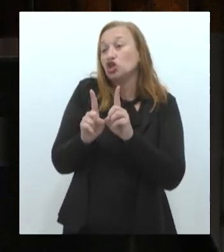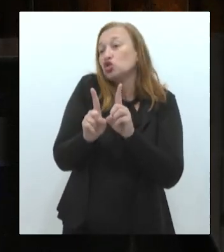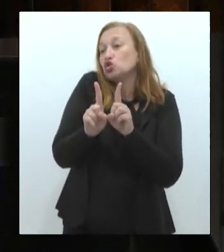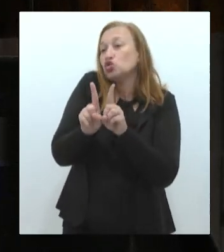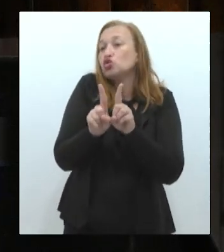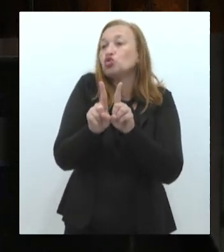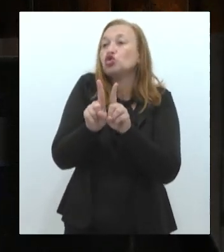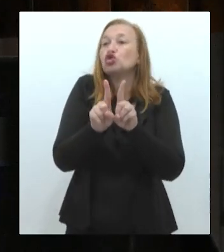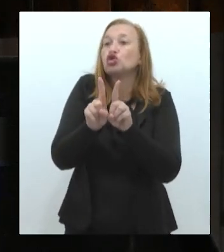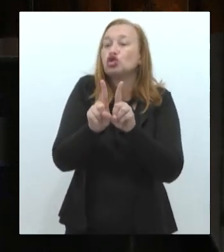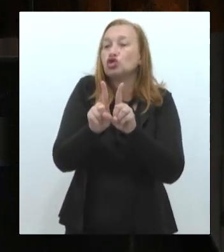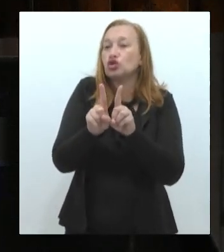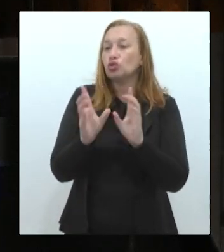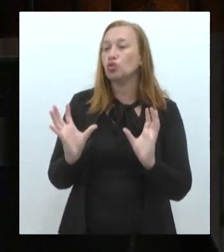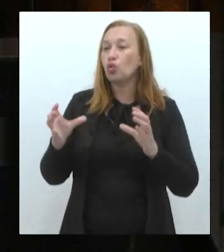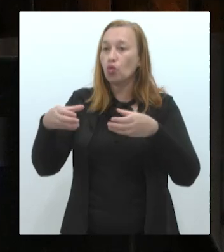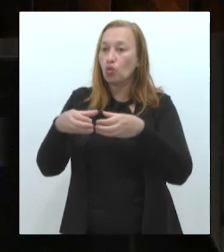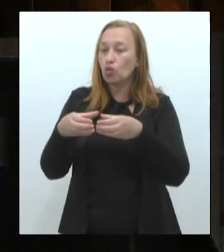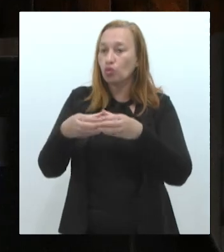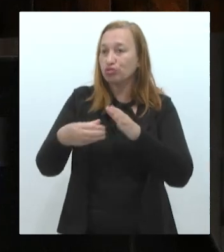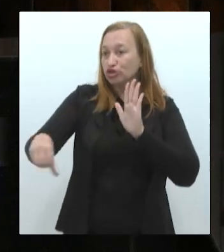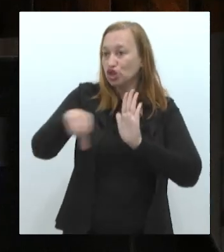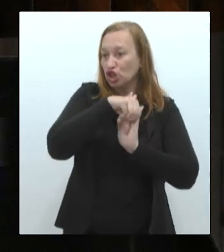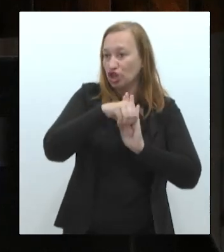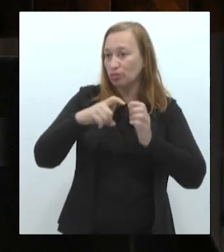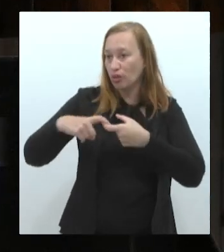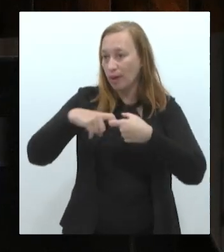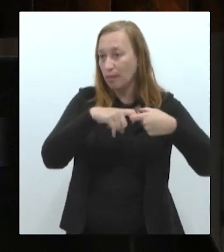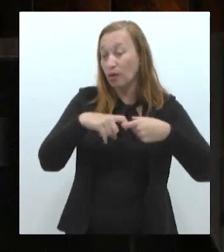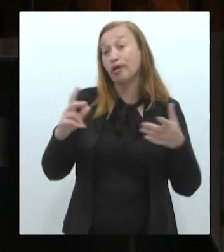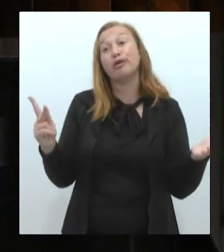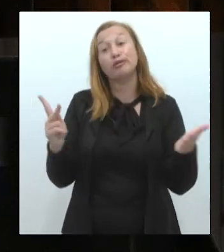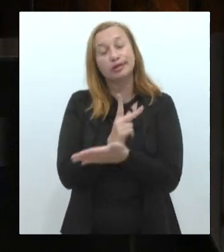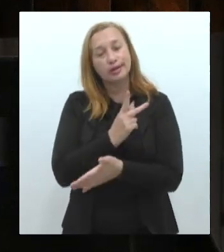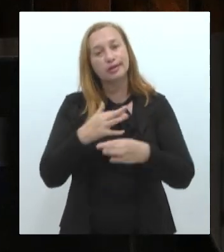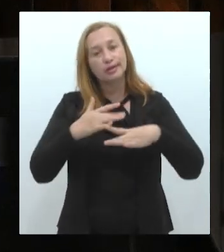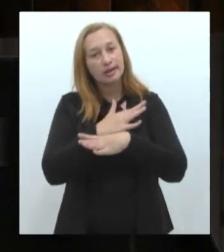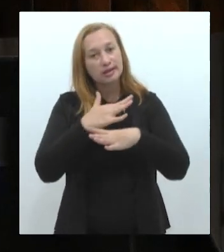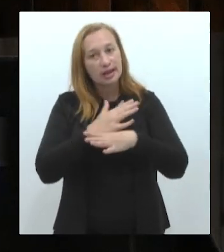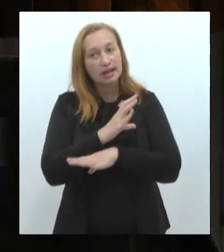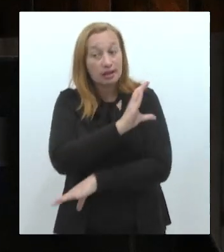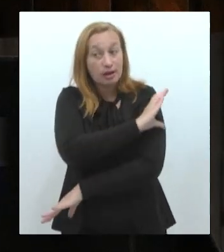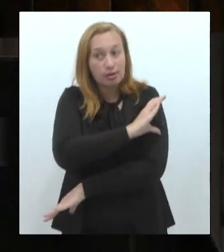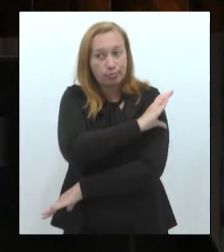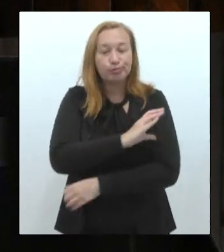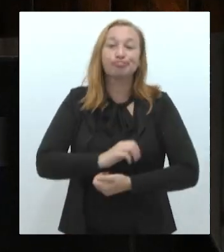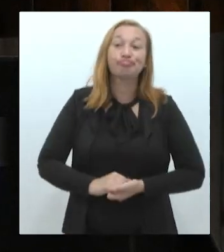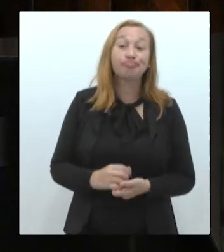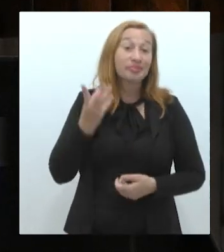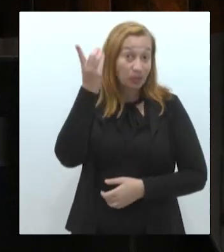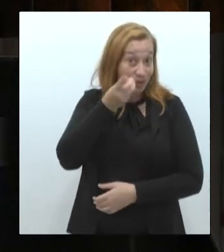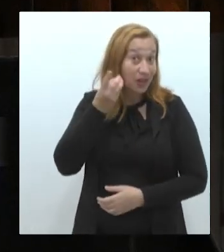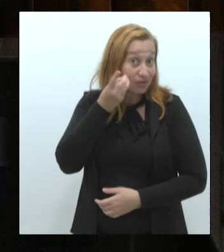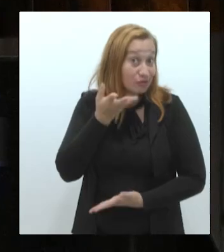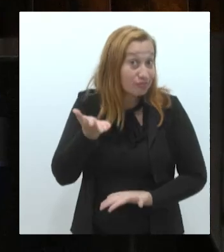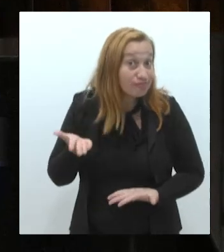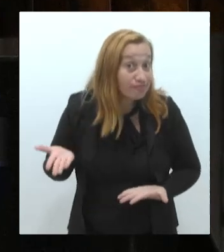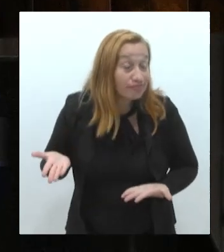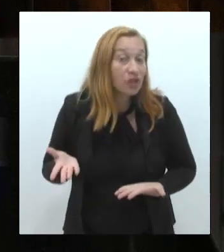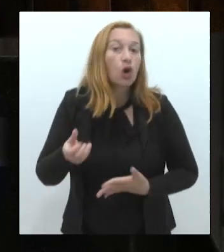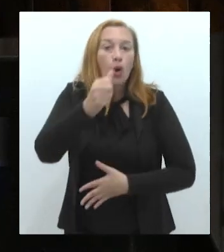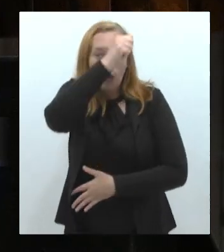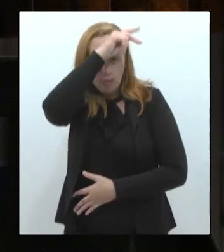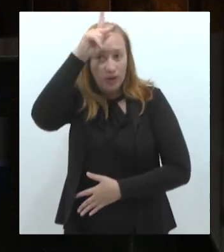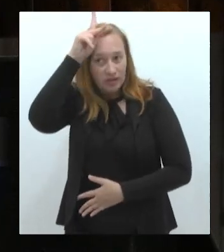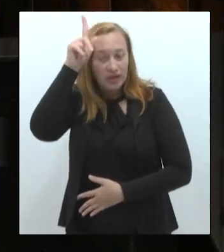com a máfia do reboque. E é isso que acontece na cidade de Campos, deputados. O